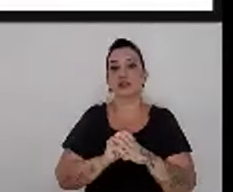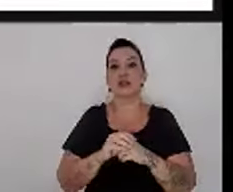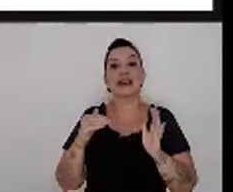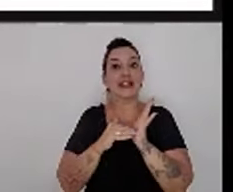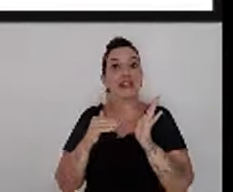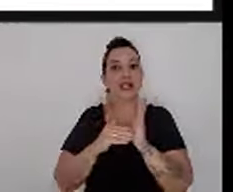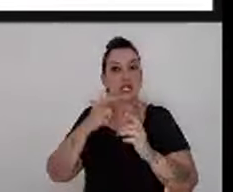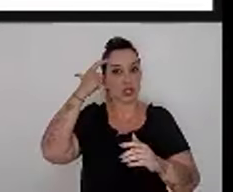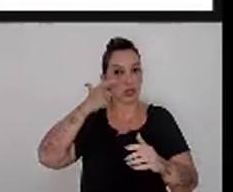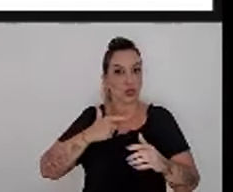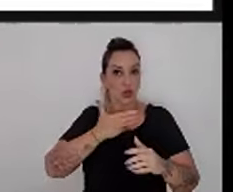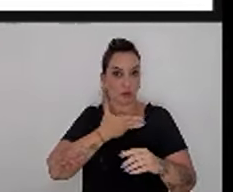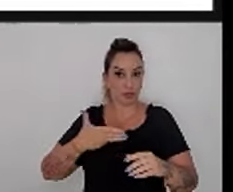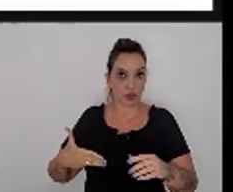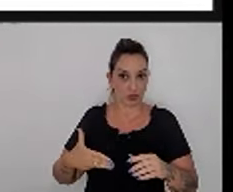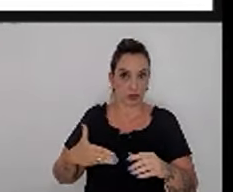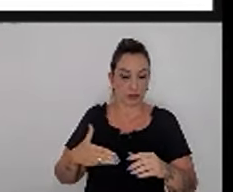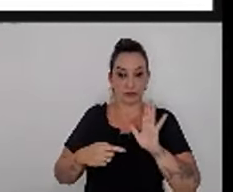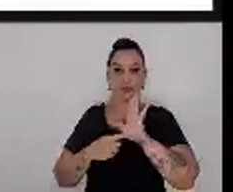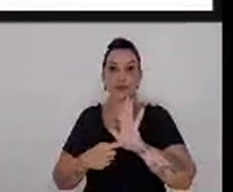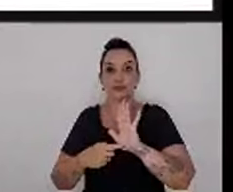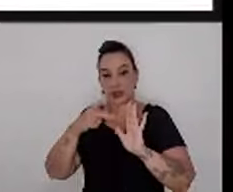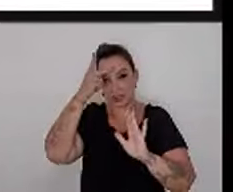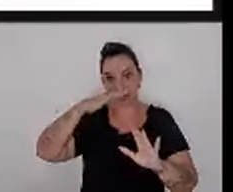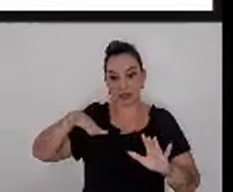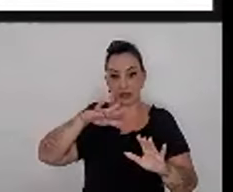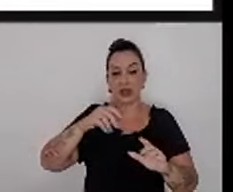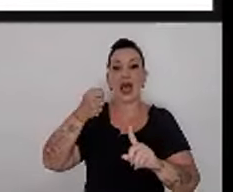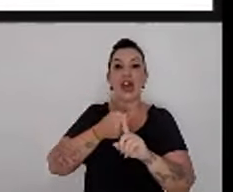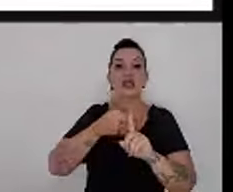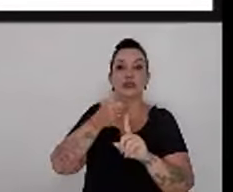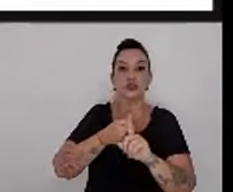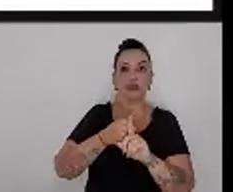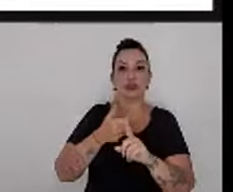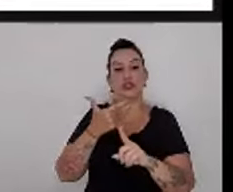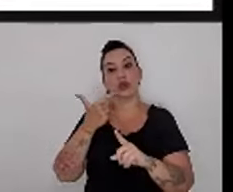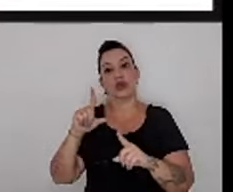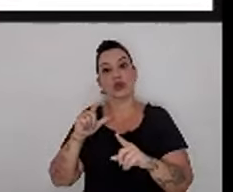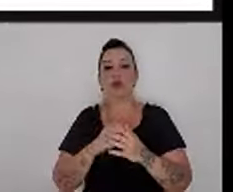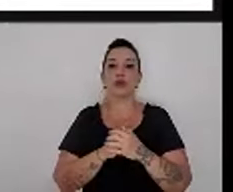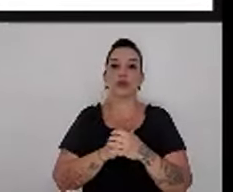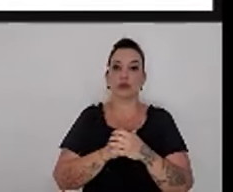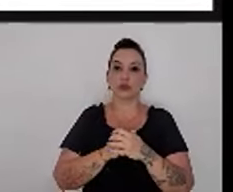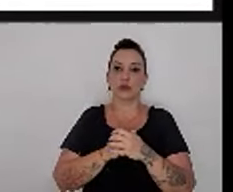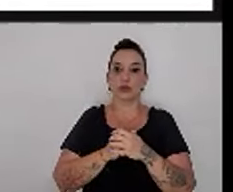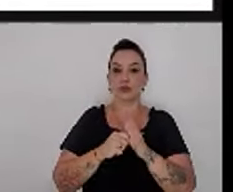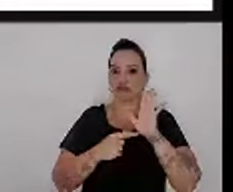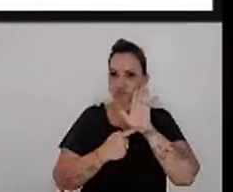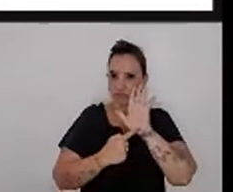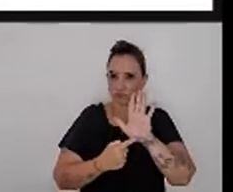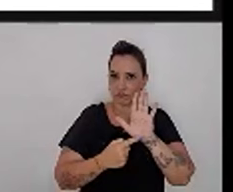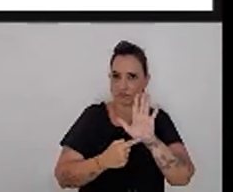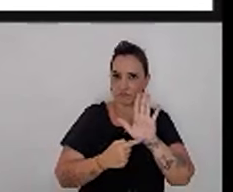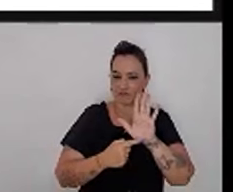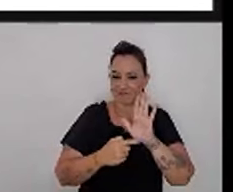das restrições ao comportamento público se aplica às pessoas que, por ativismo e ou por externarem em